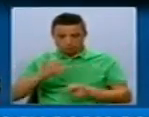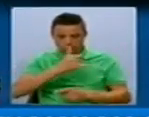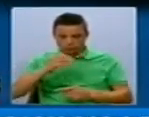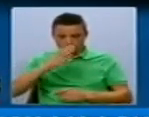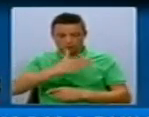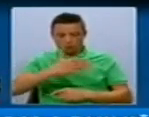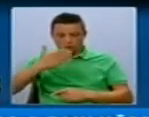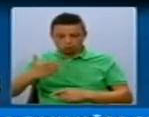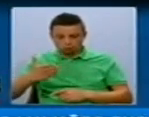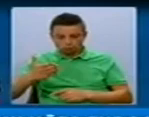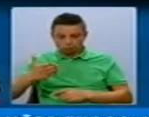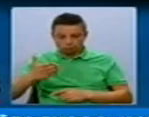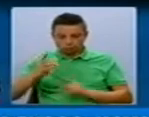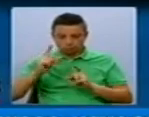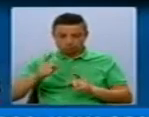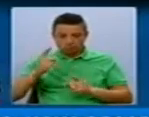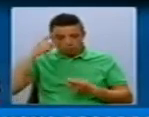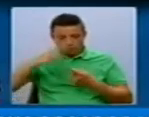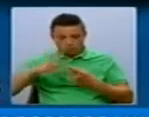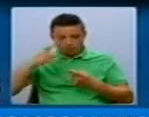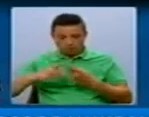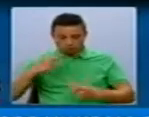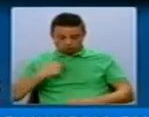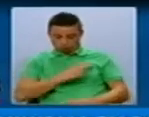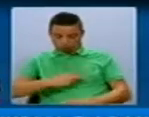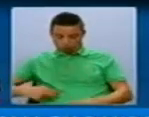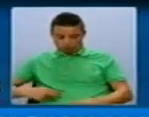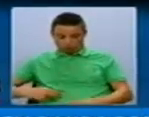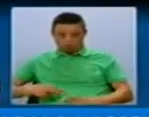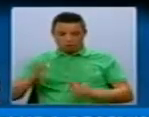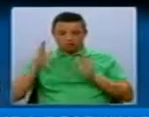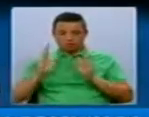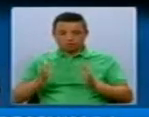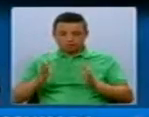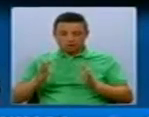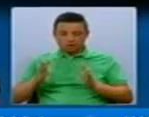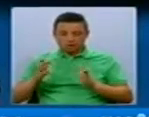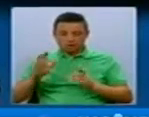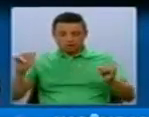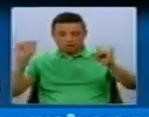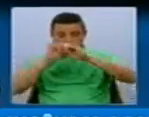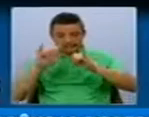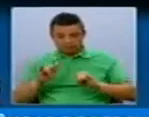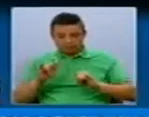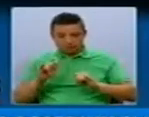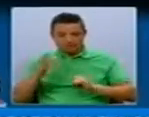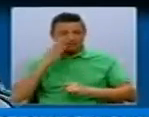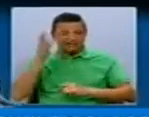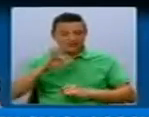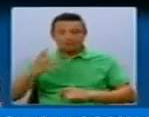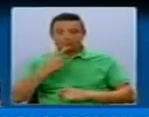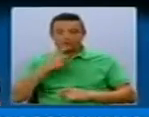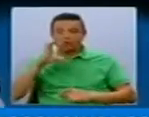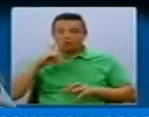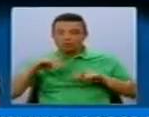2011 a bordo de uma missão chinesa e que neste momento já está na Estação Espacial Internacional e que tenta perceber mais ou menos o que é o